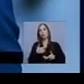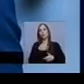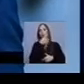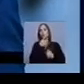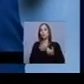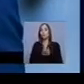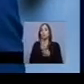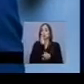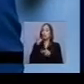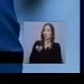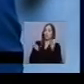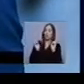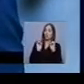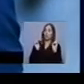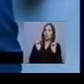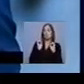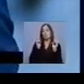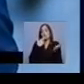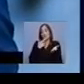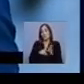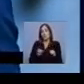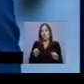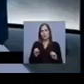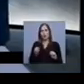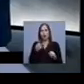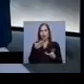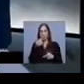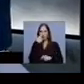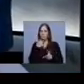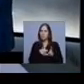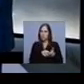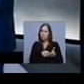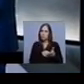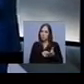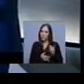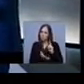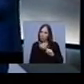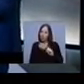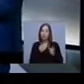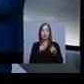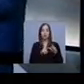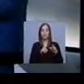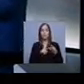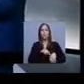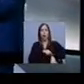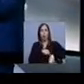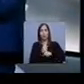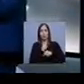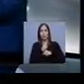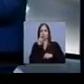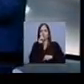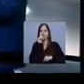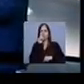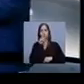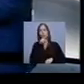existe plantas foram submetidas a uma grande pressão para para obter resultados outras ao longo das horas de trabalho o